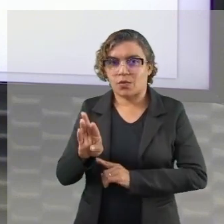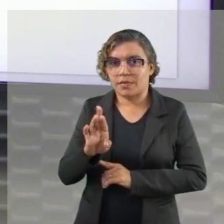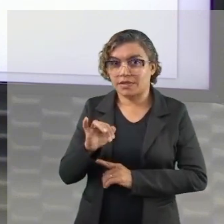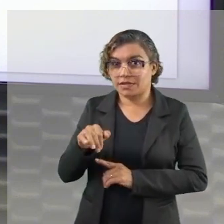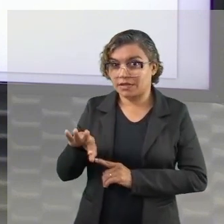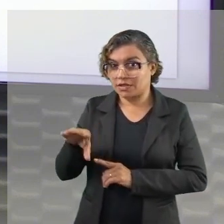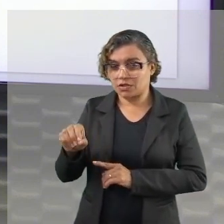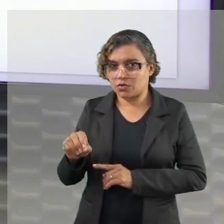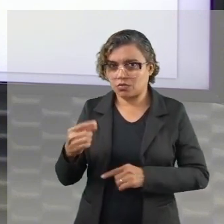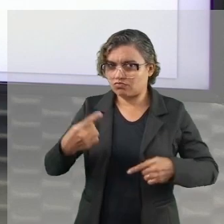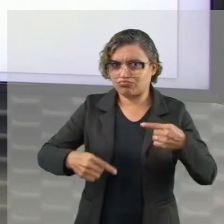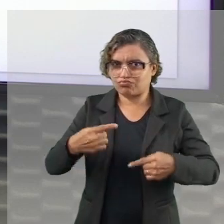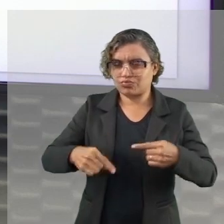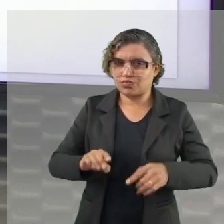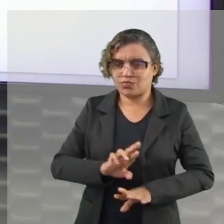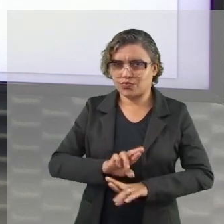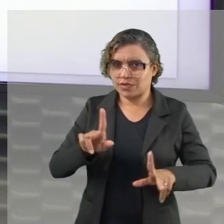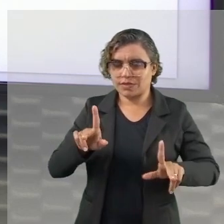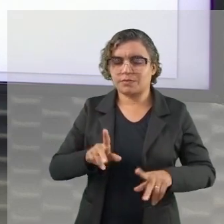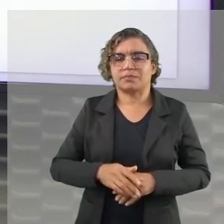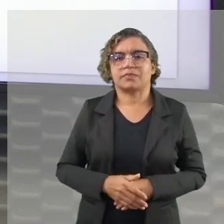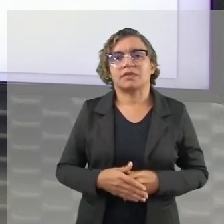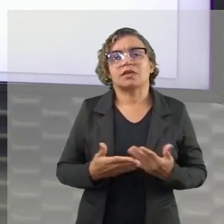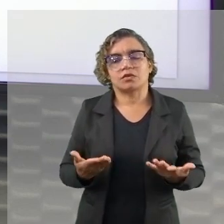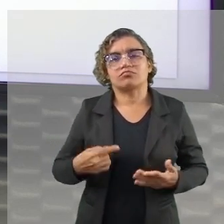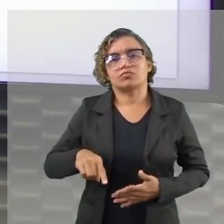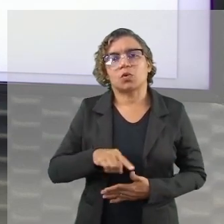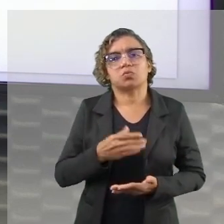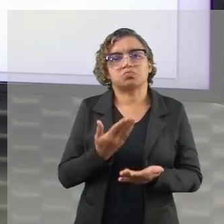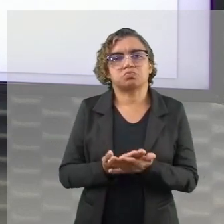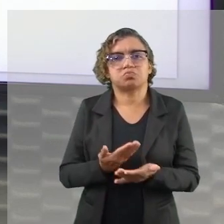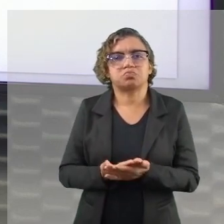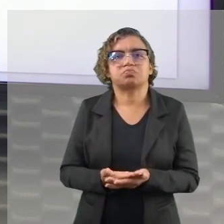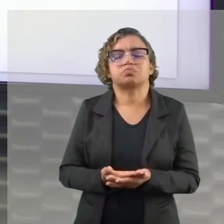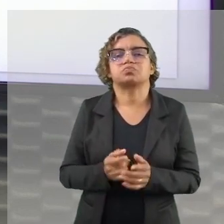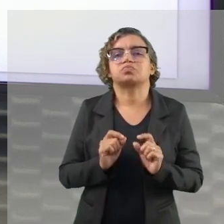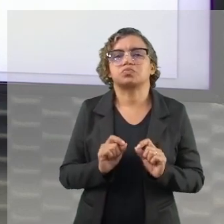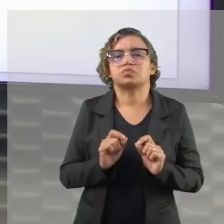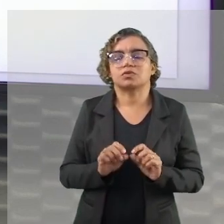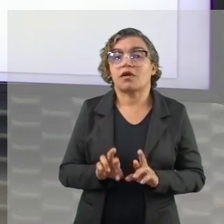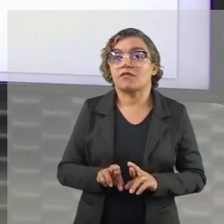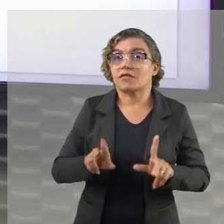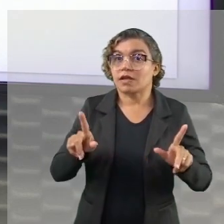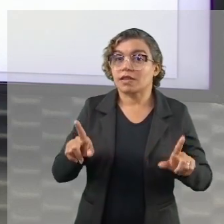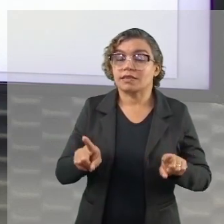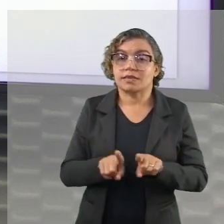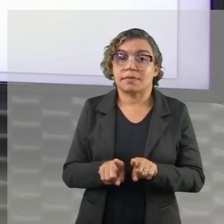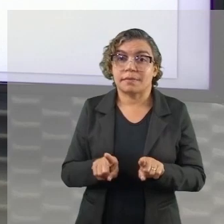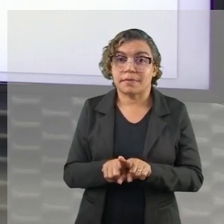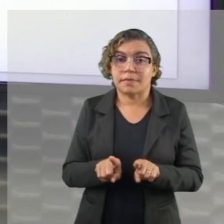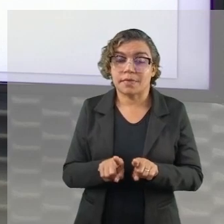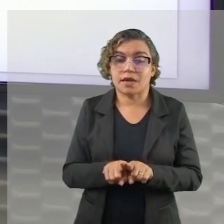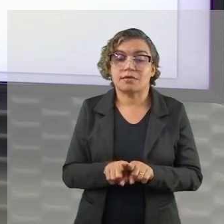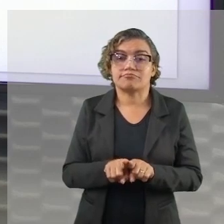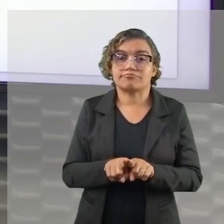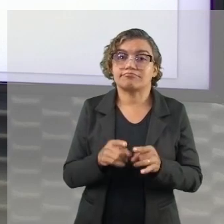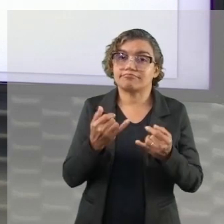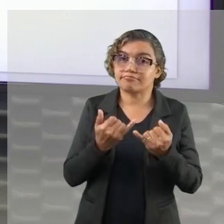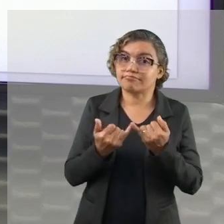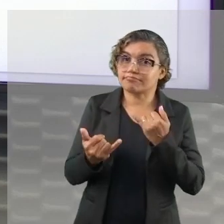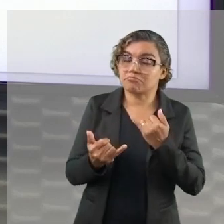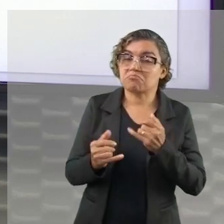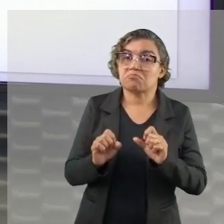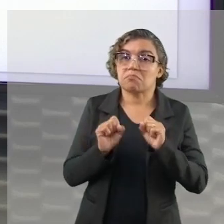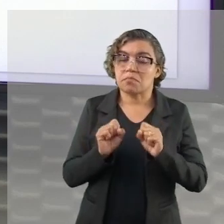uma disputa, tá? Nós vamos falar um pouquinho das diferenças e das semelhanças que a gente pode considerar